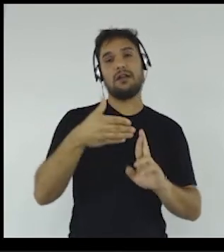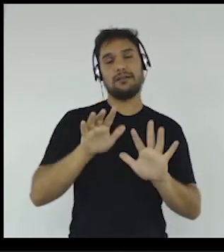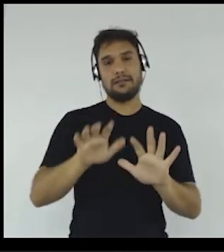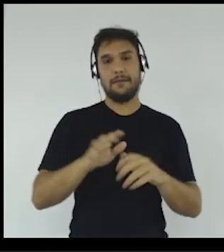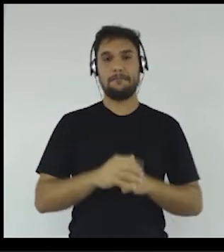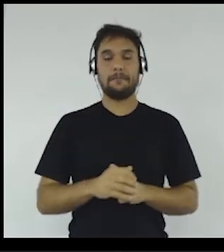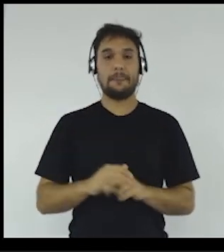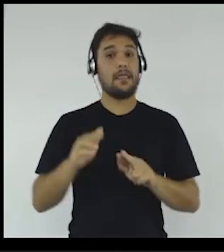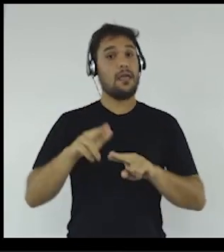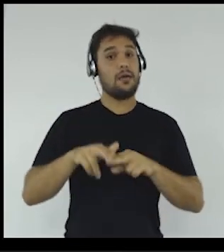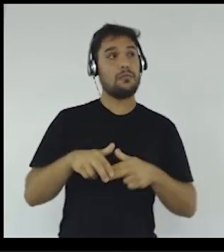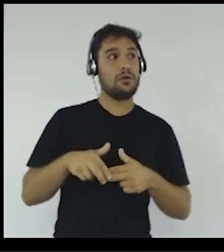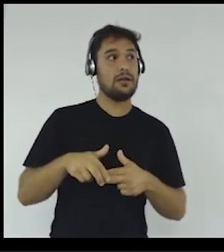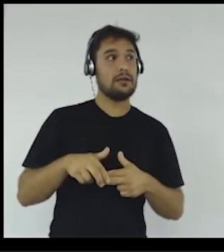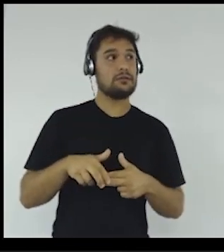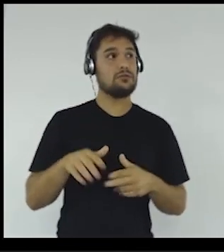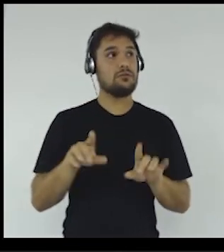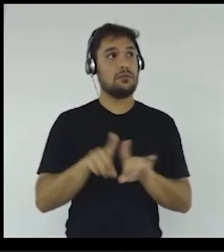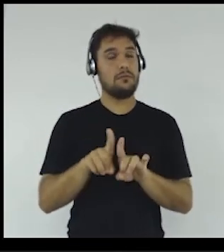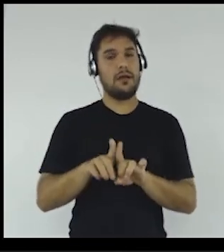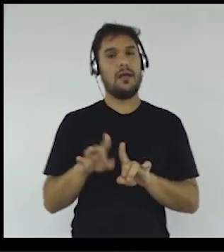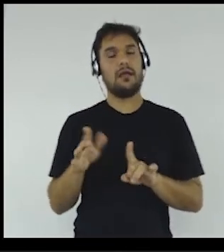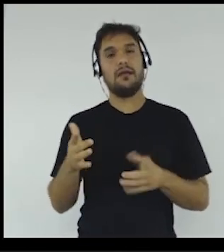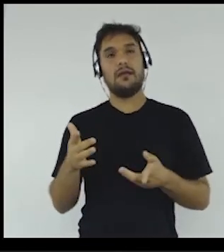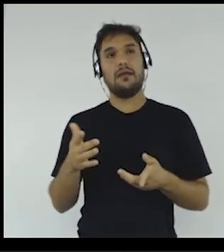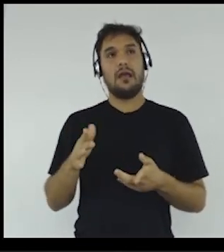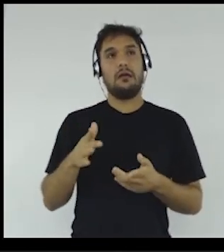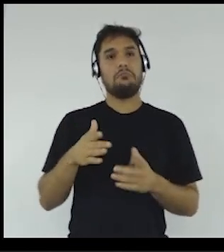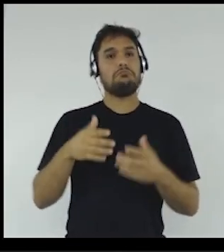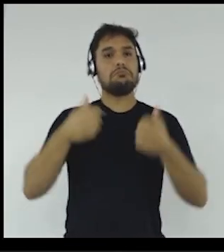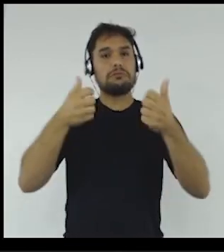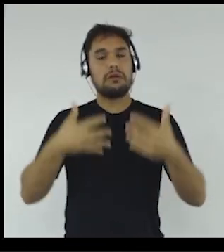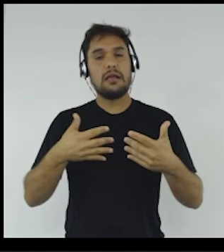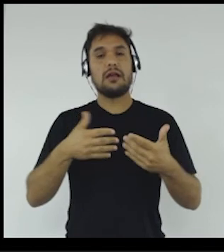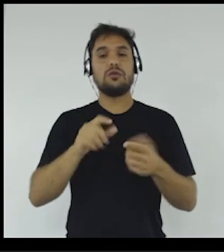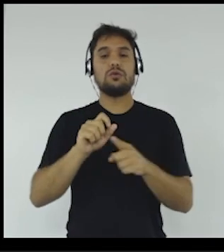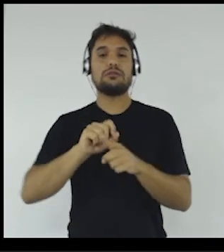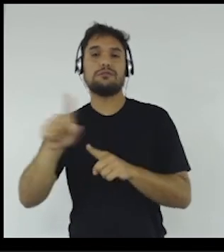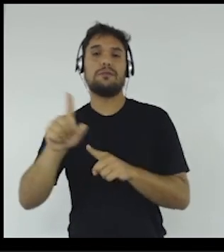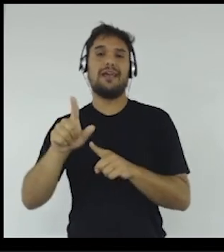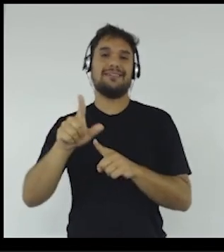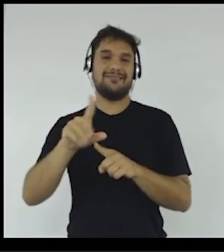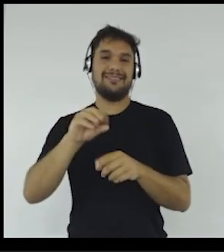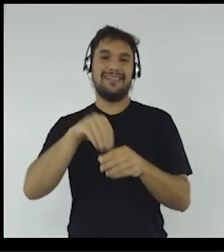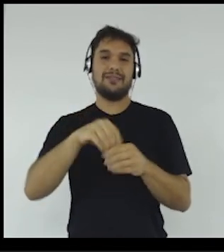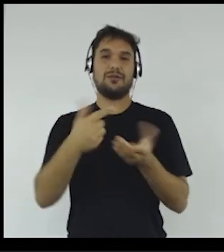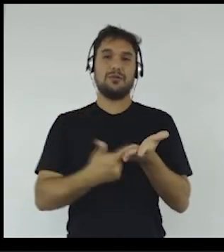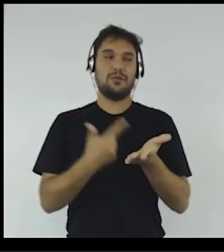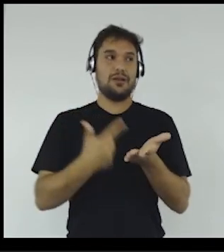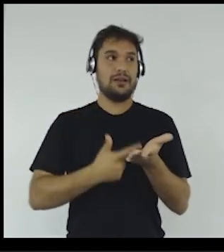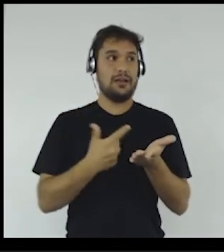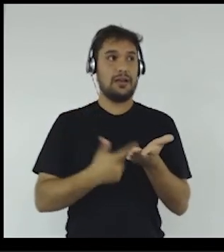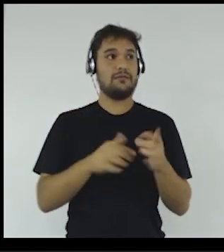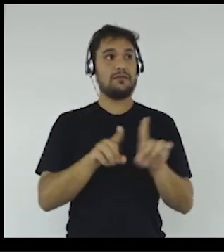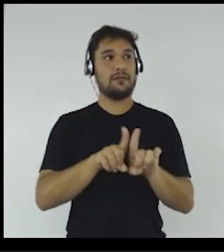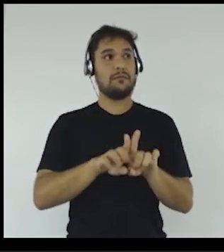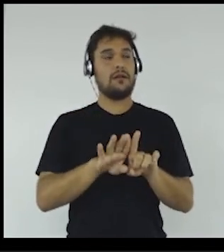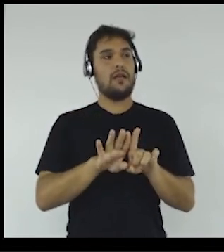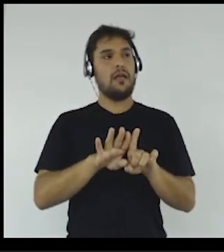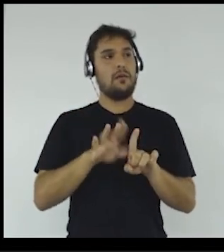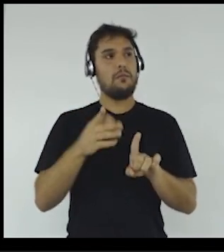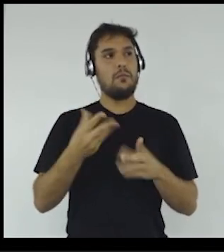Do mesmo modo, e não menos festejada, trata do despejo em obra de mesmo título, como também discorre com